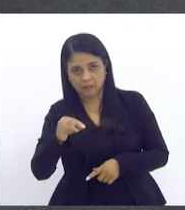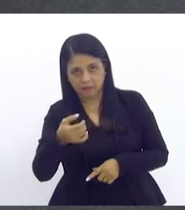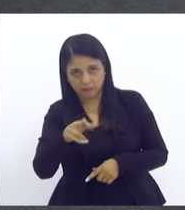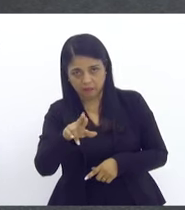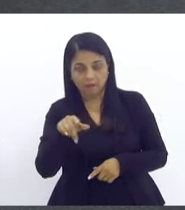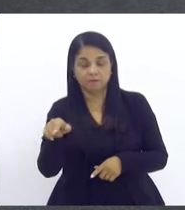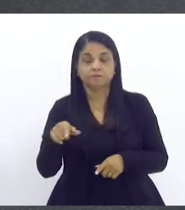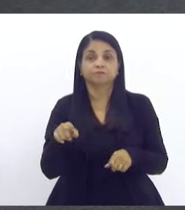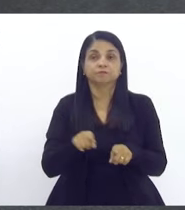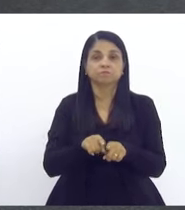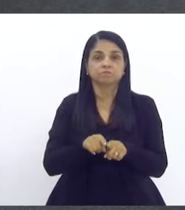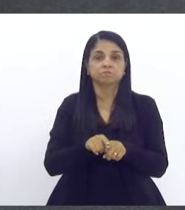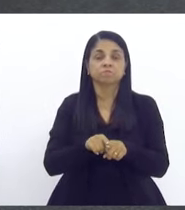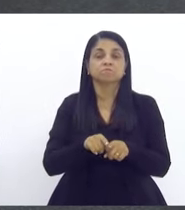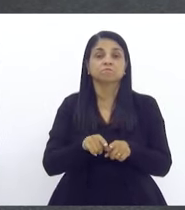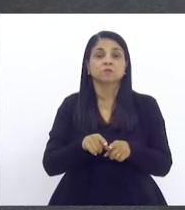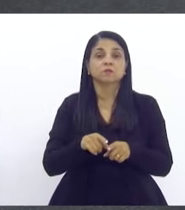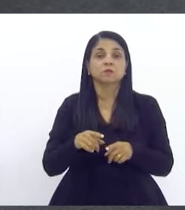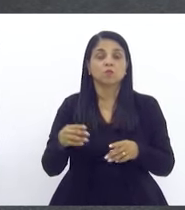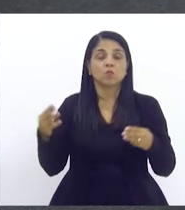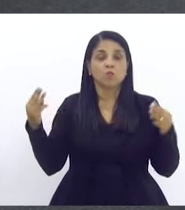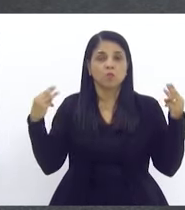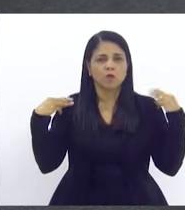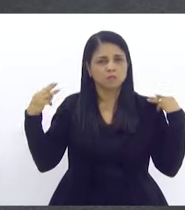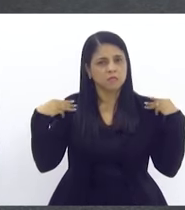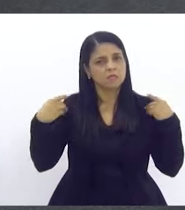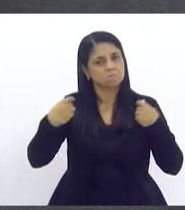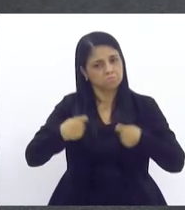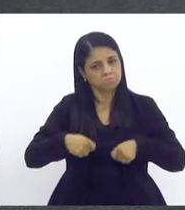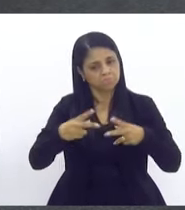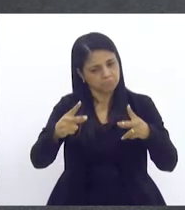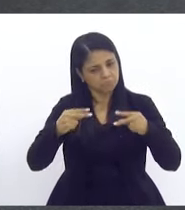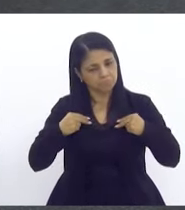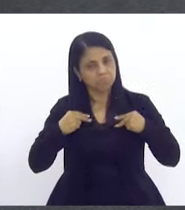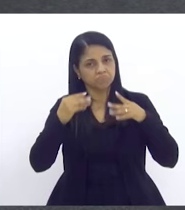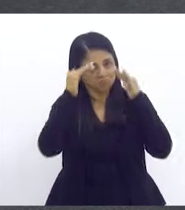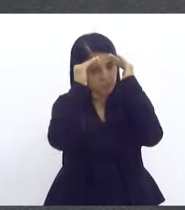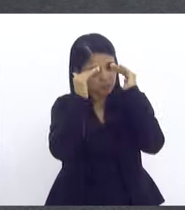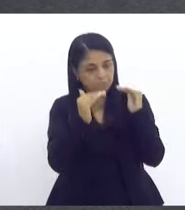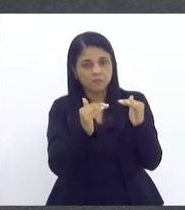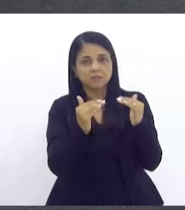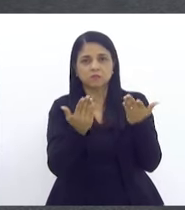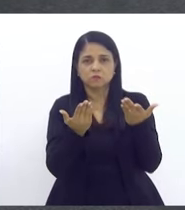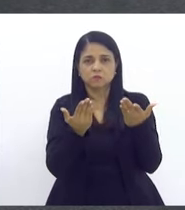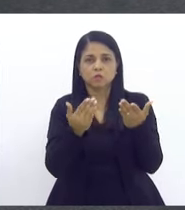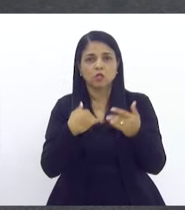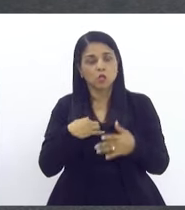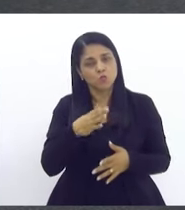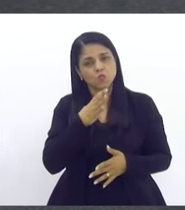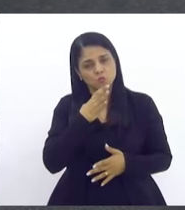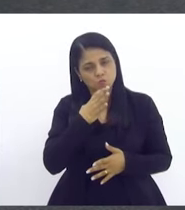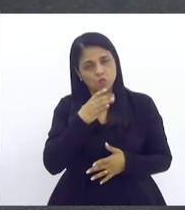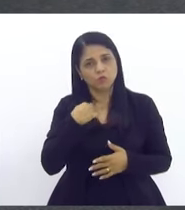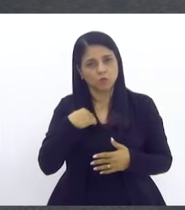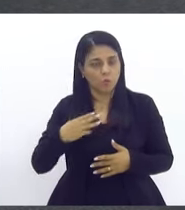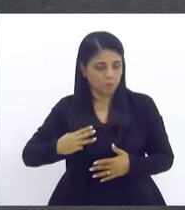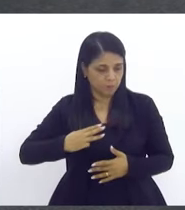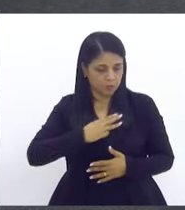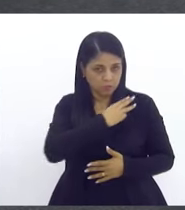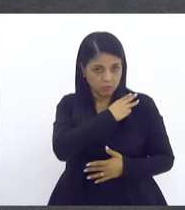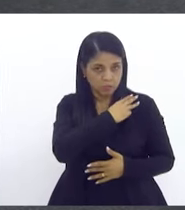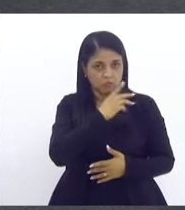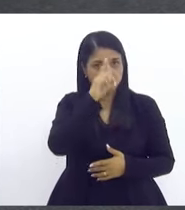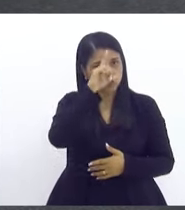Excelência, o Exército merece todo o nosso carinho e respeito. Eu reconheço, quando eu fui ministro, reduzimos a